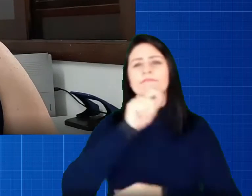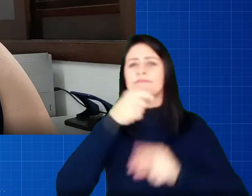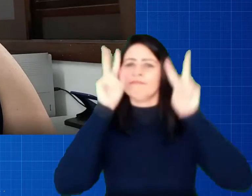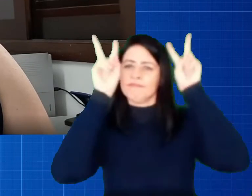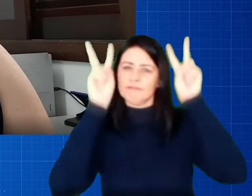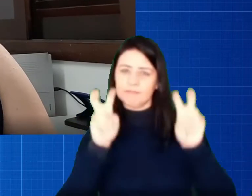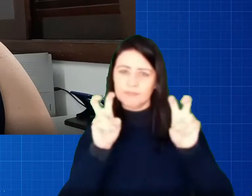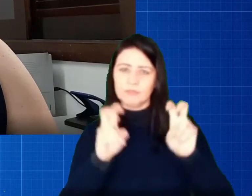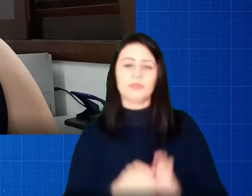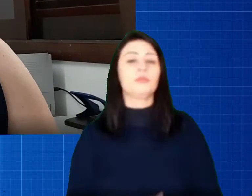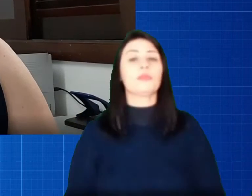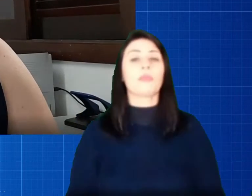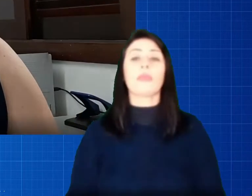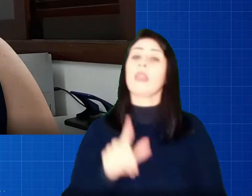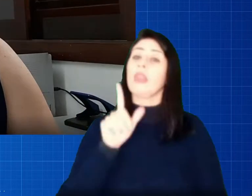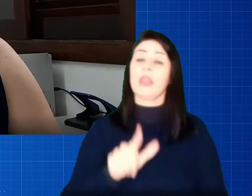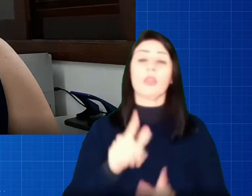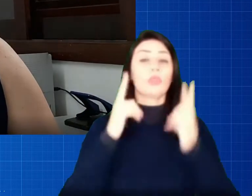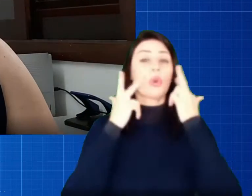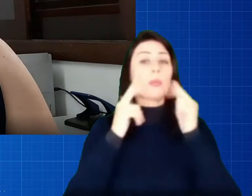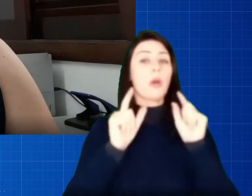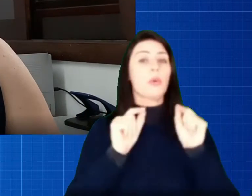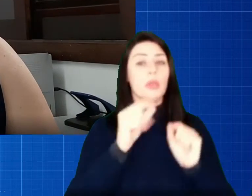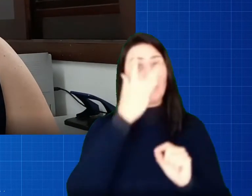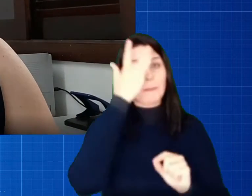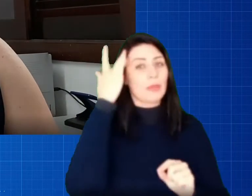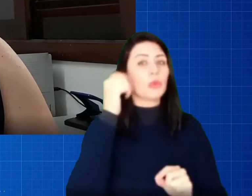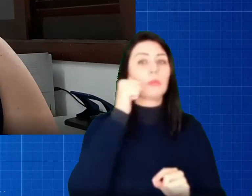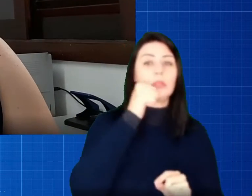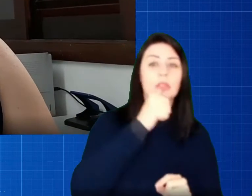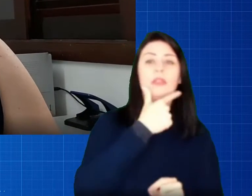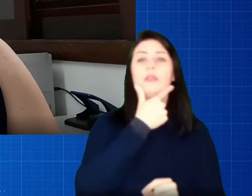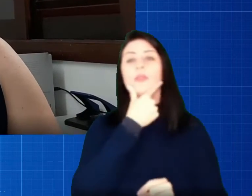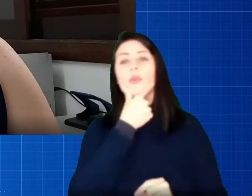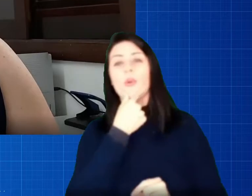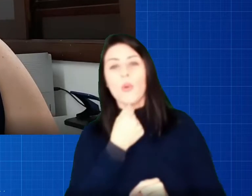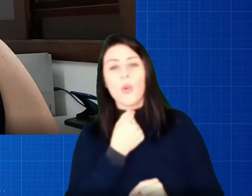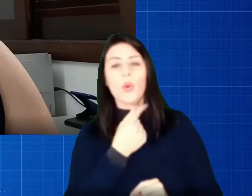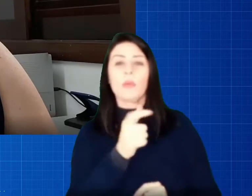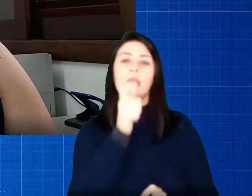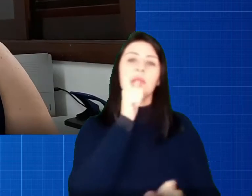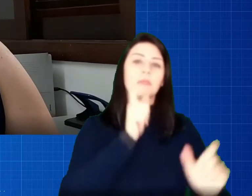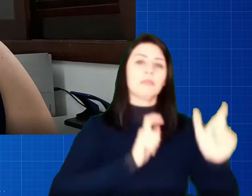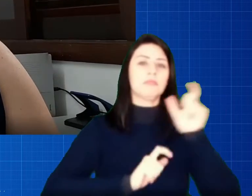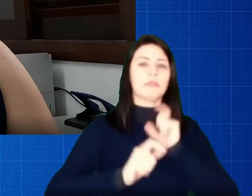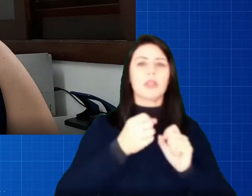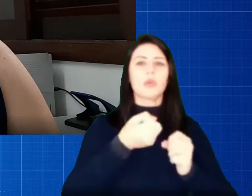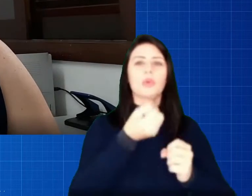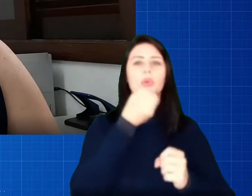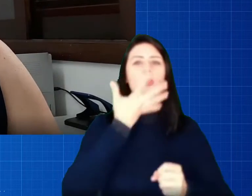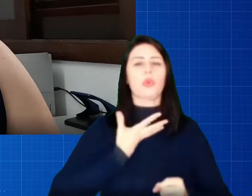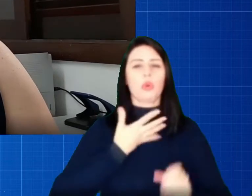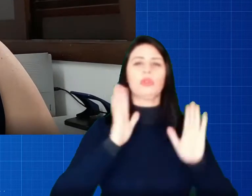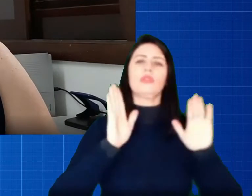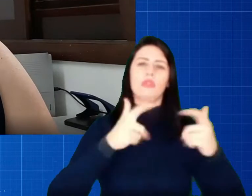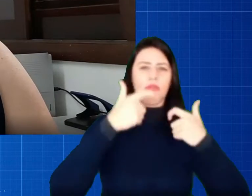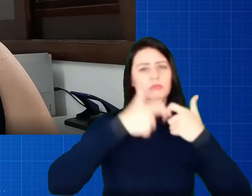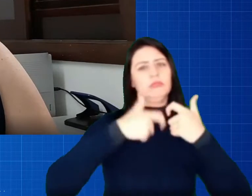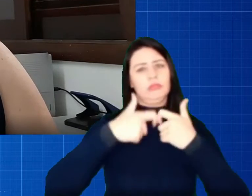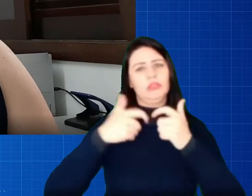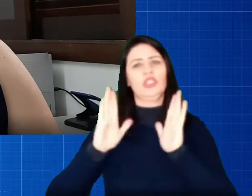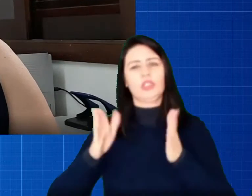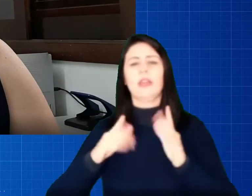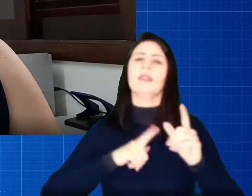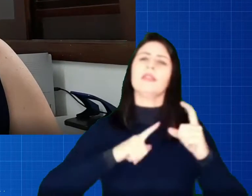tema. Não é incomum eu escutar de meninos e meninas que já iniciaram a vida